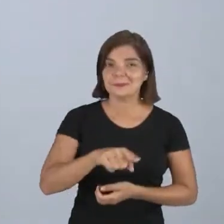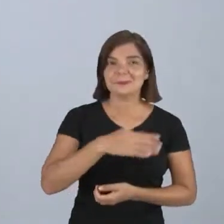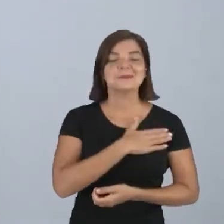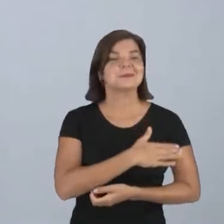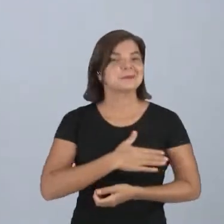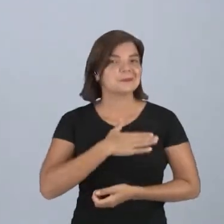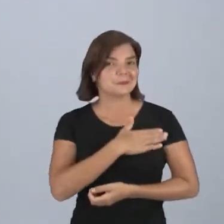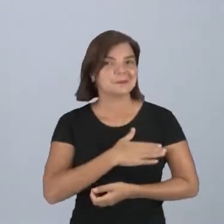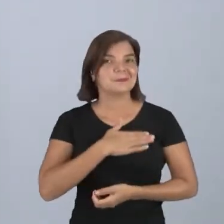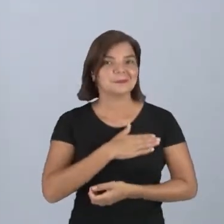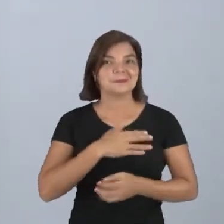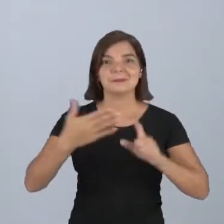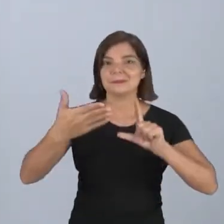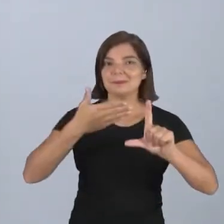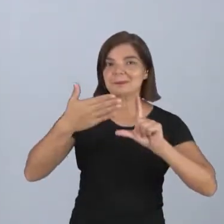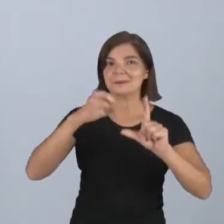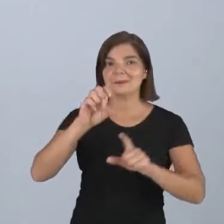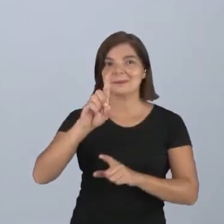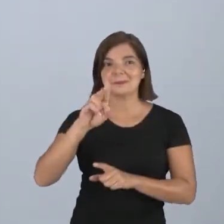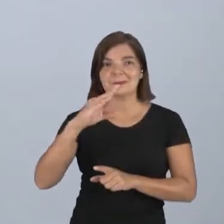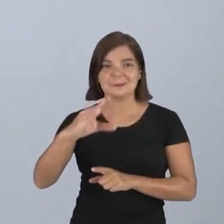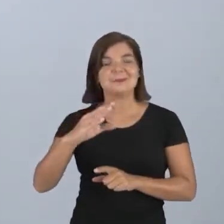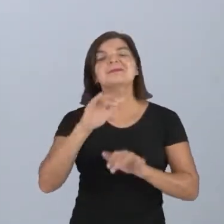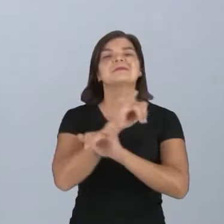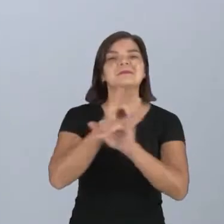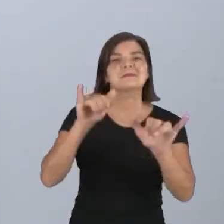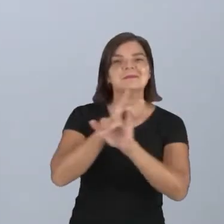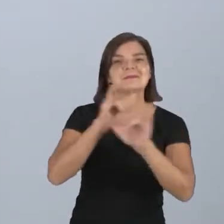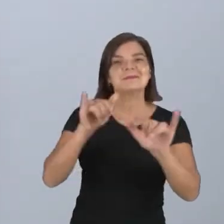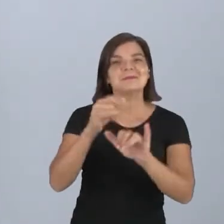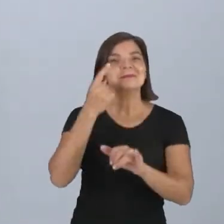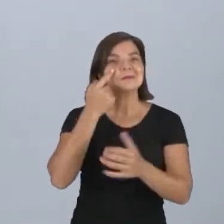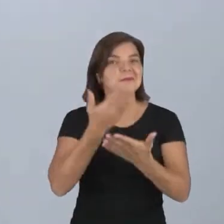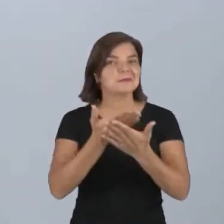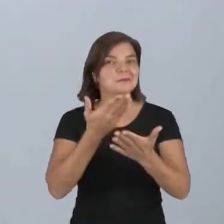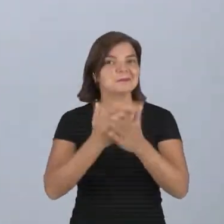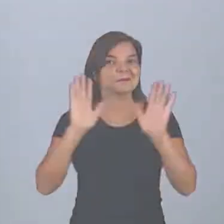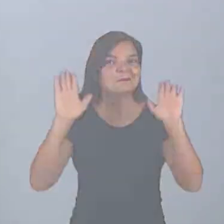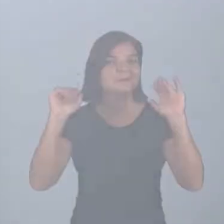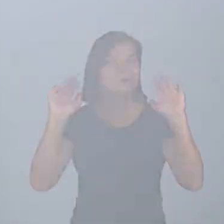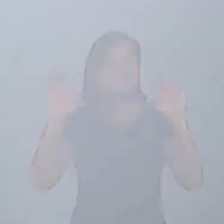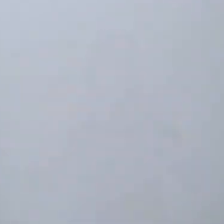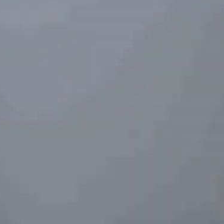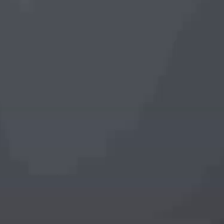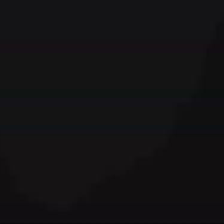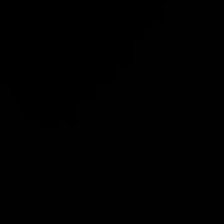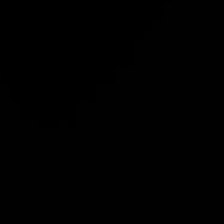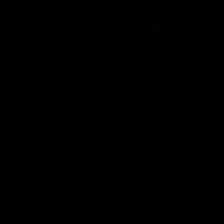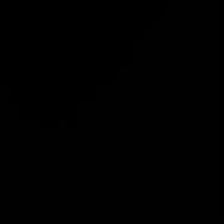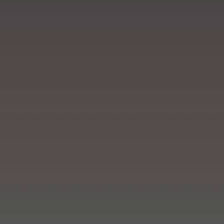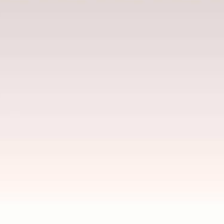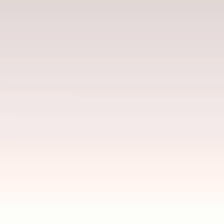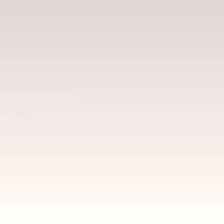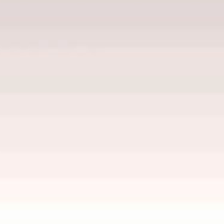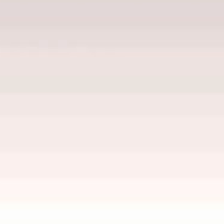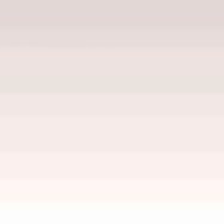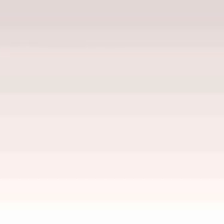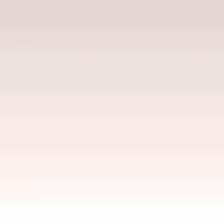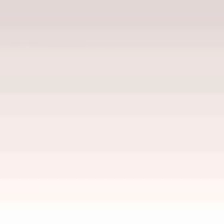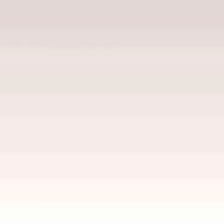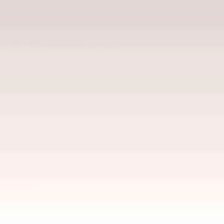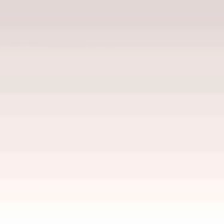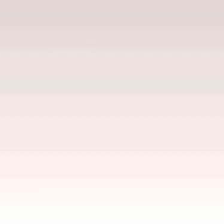tenham gostado. Não esqueça de acessar a plataforma Eduque para mais informações e rever nossas aulas. See you next class!